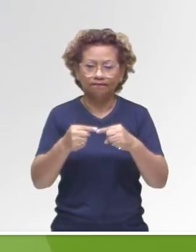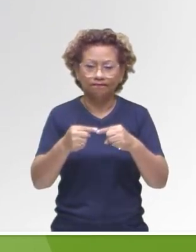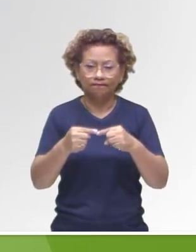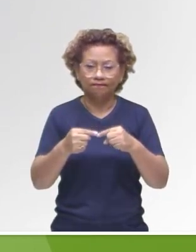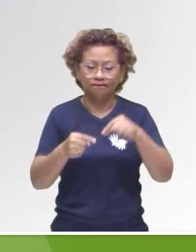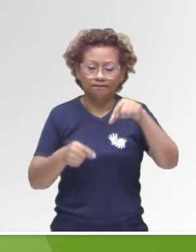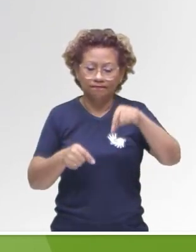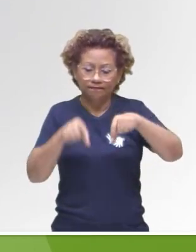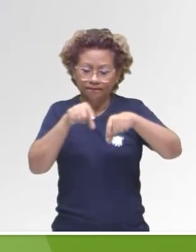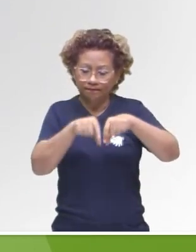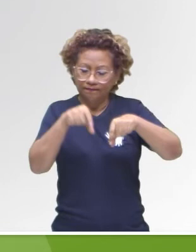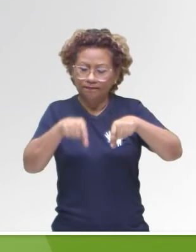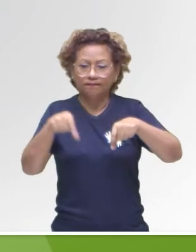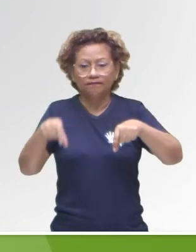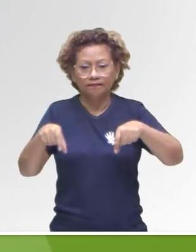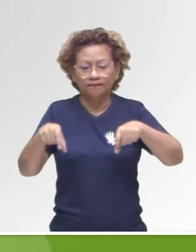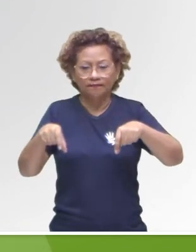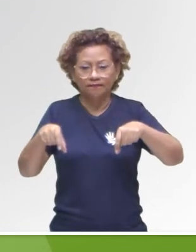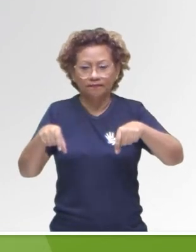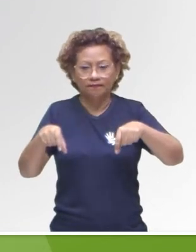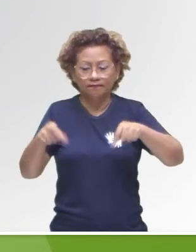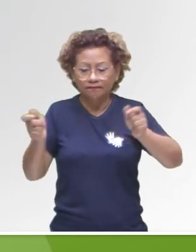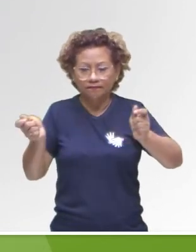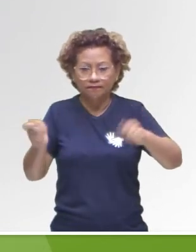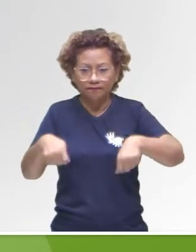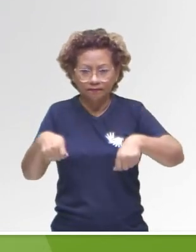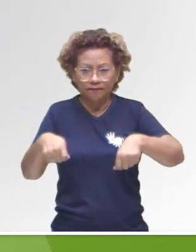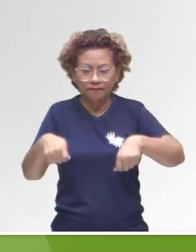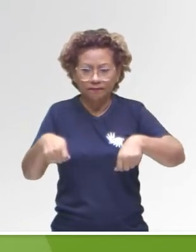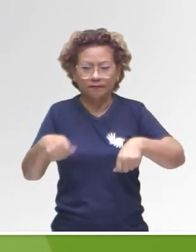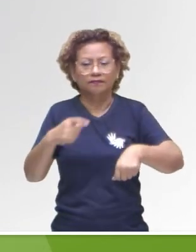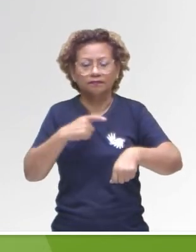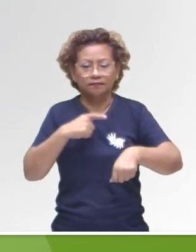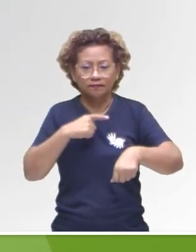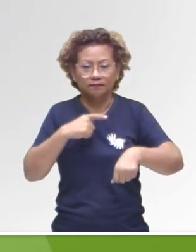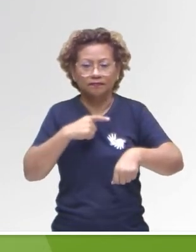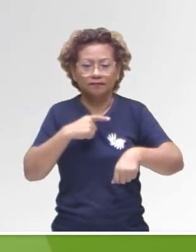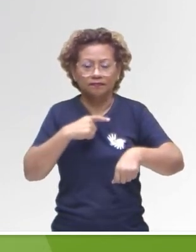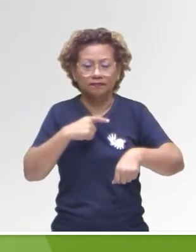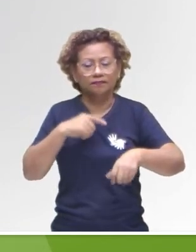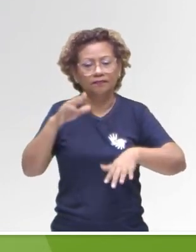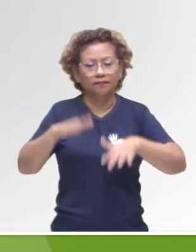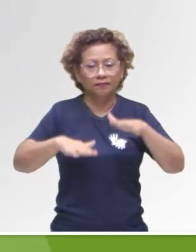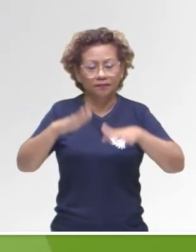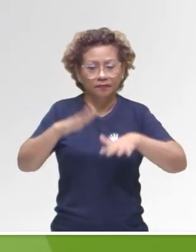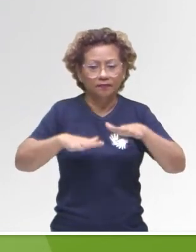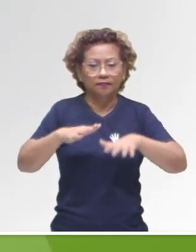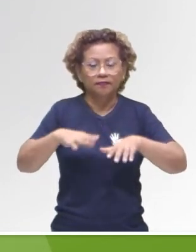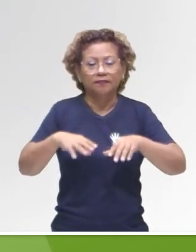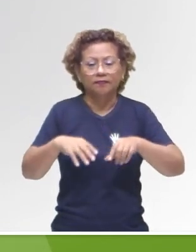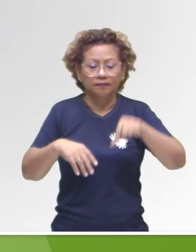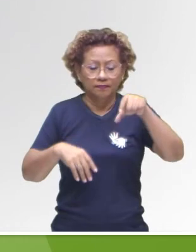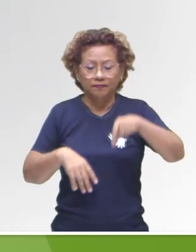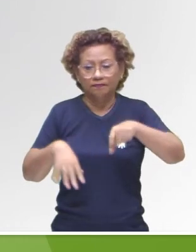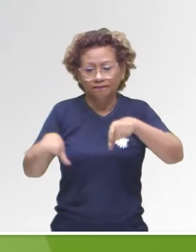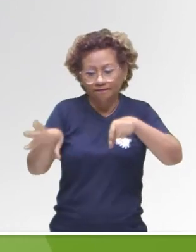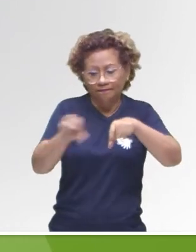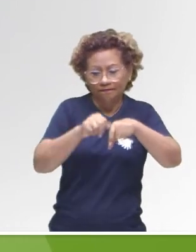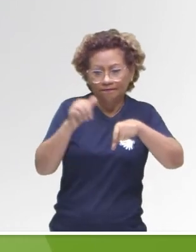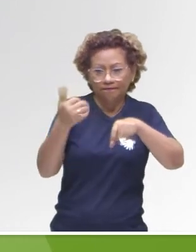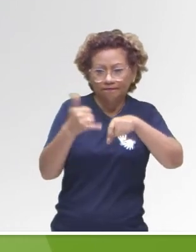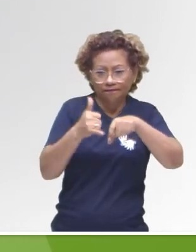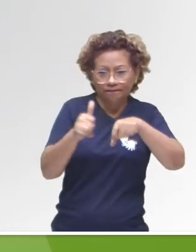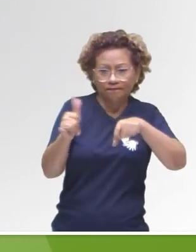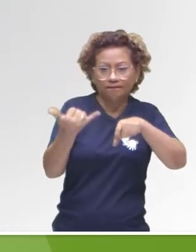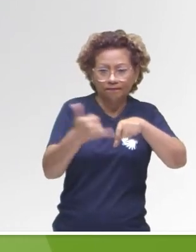capacitor, né? A capacitância de um capacitor, ela depende da carga e da diferença de